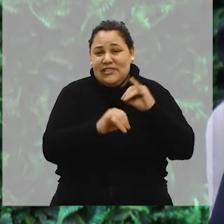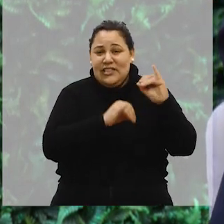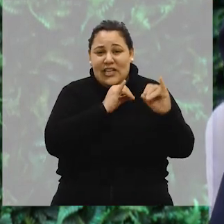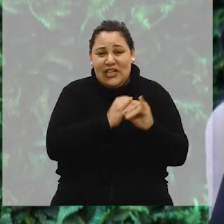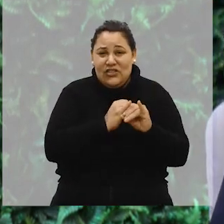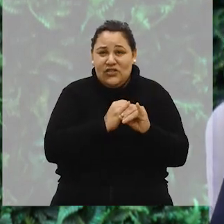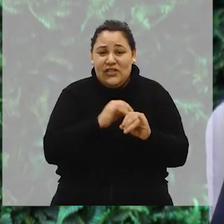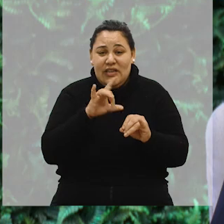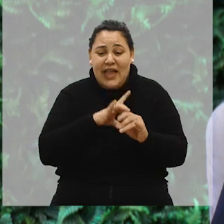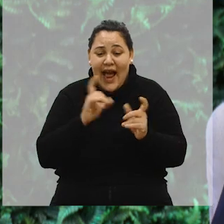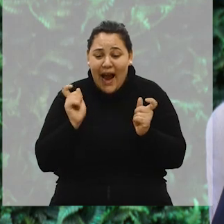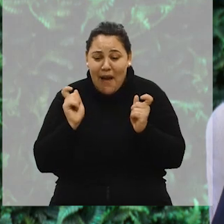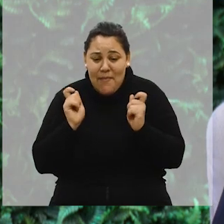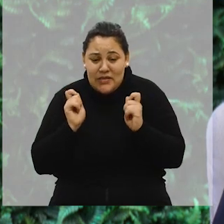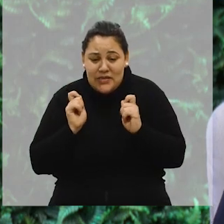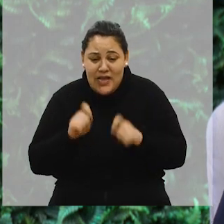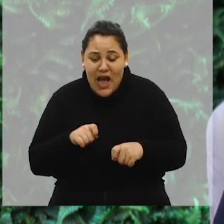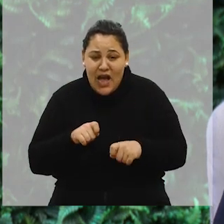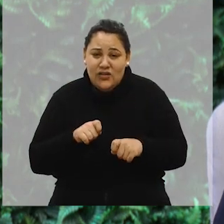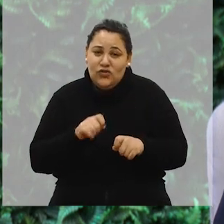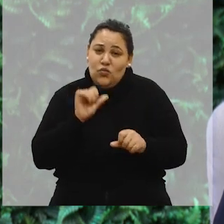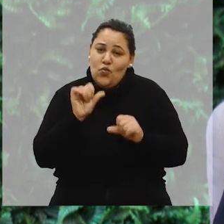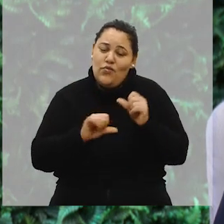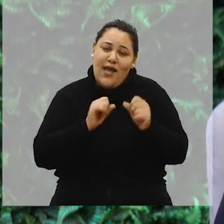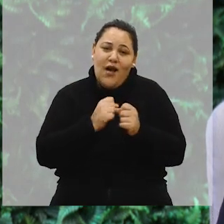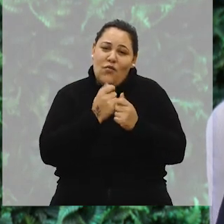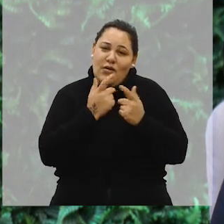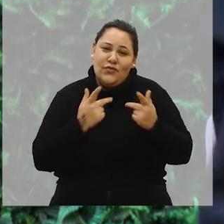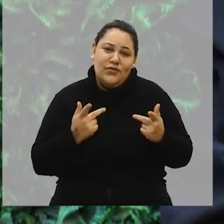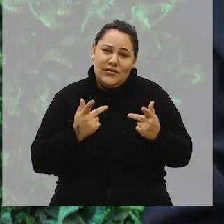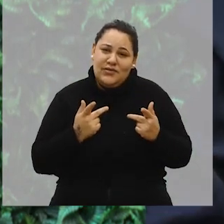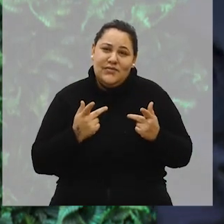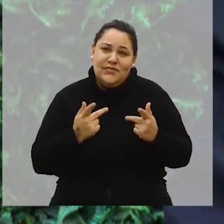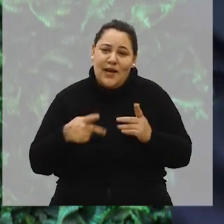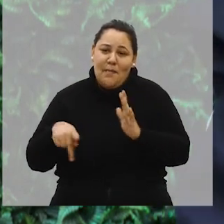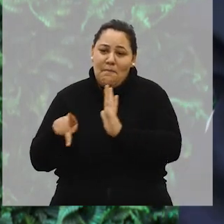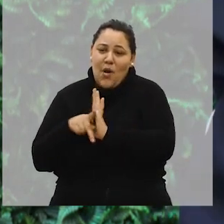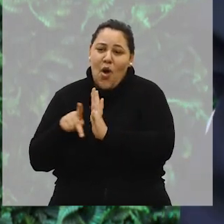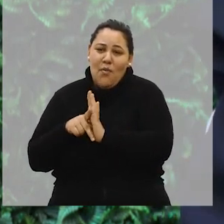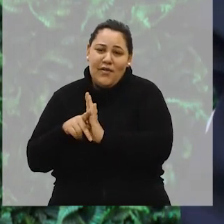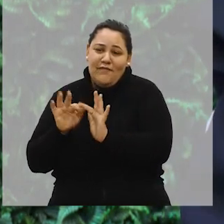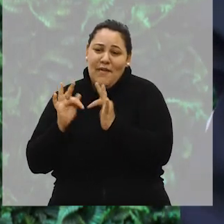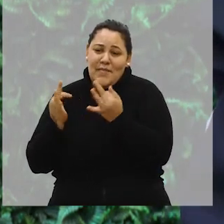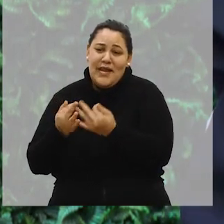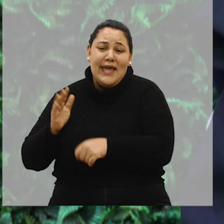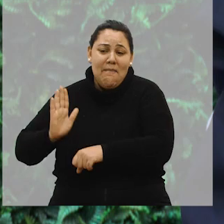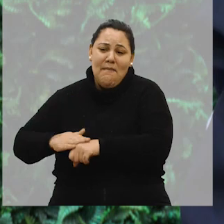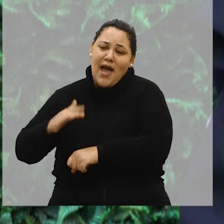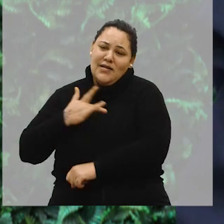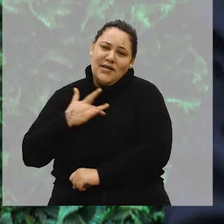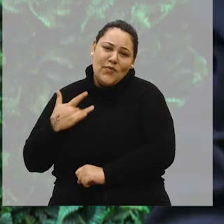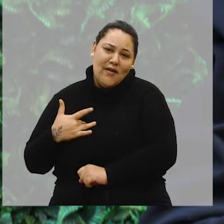têm capacidade de mudar alguma coisa que vem de forma mais sadia.